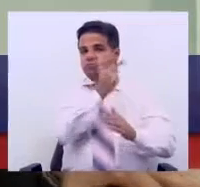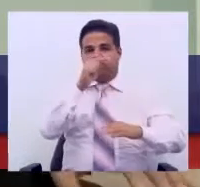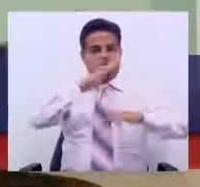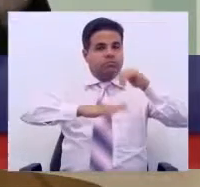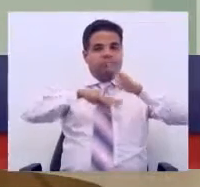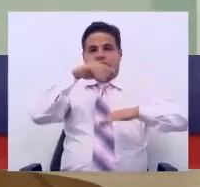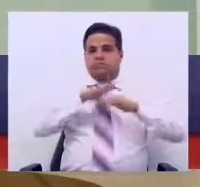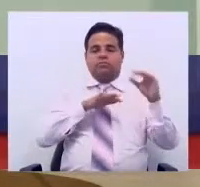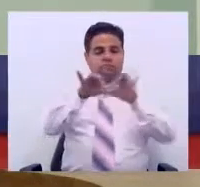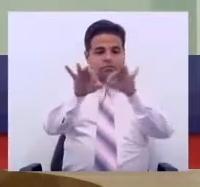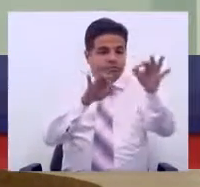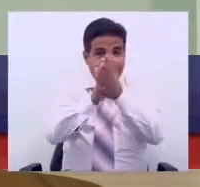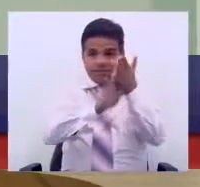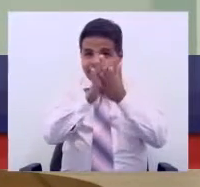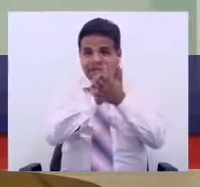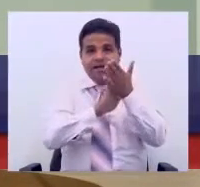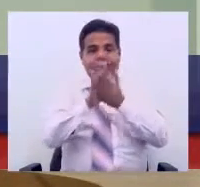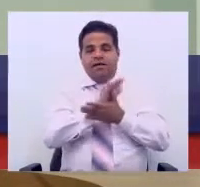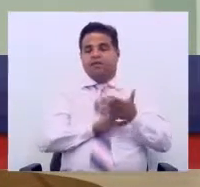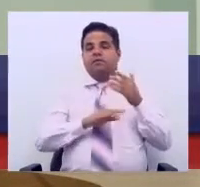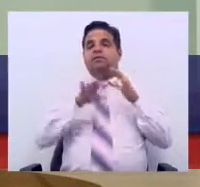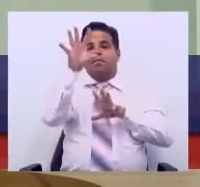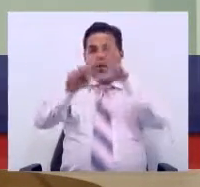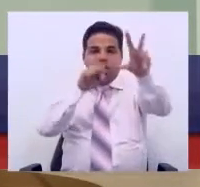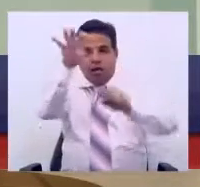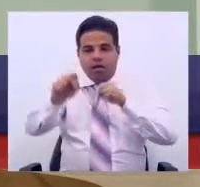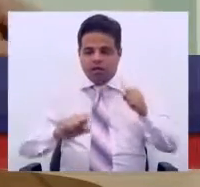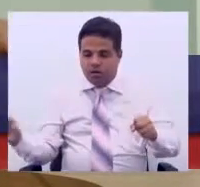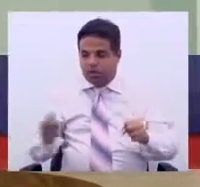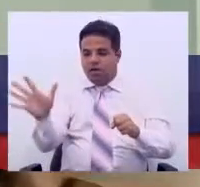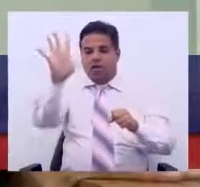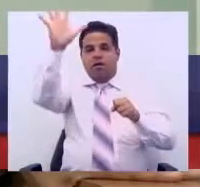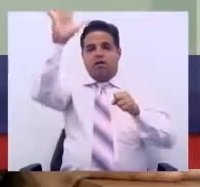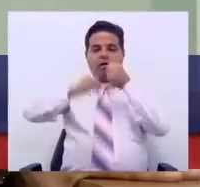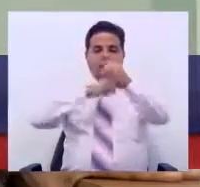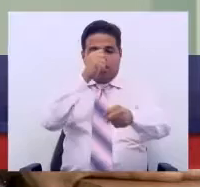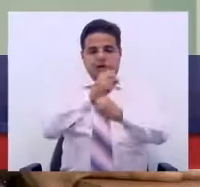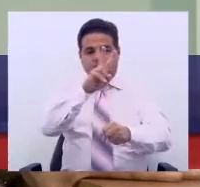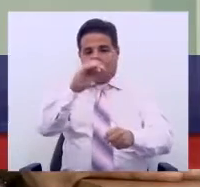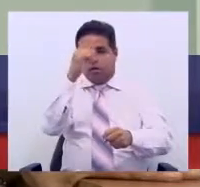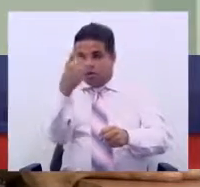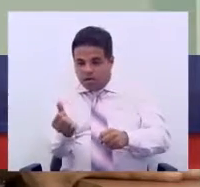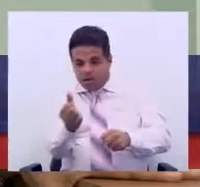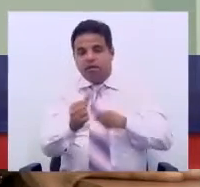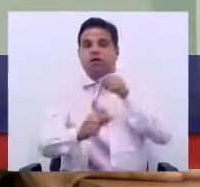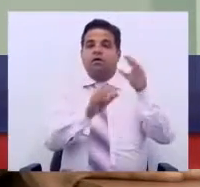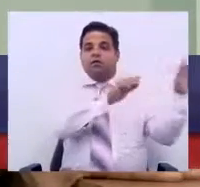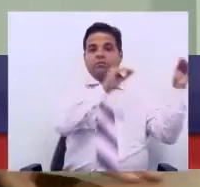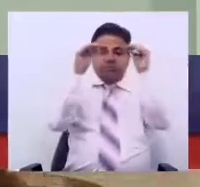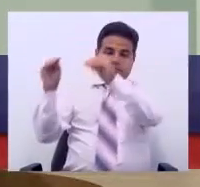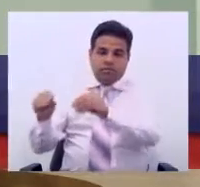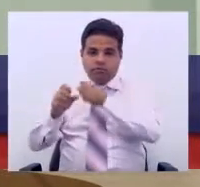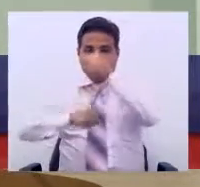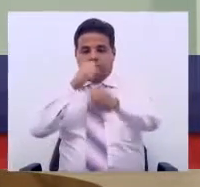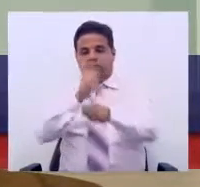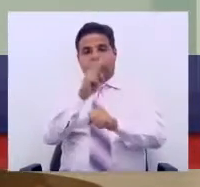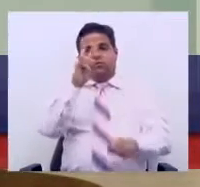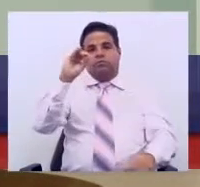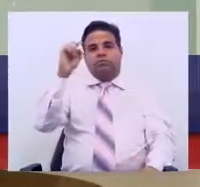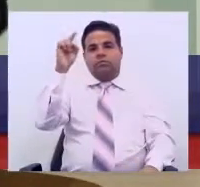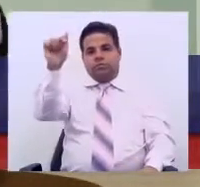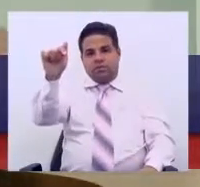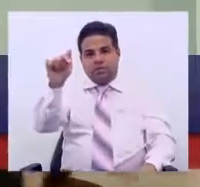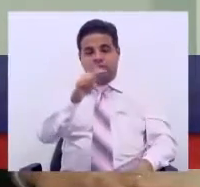nenhum reajuste. Simplesmente está pegando os valores de 2016 e transpassando para 2017, porque